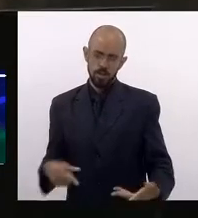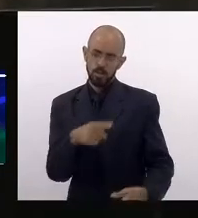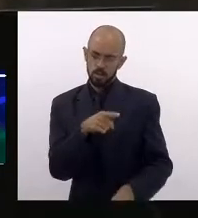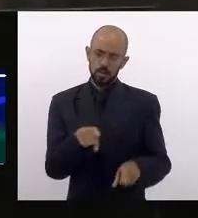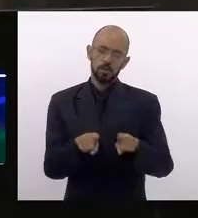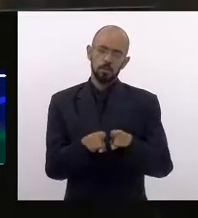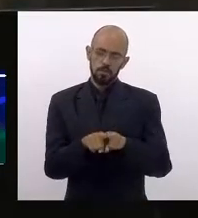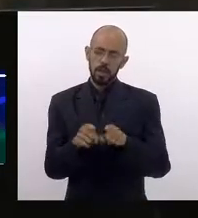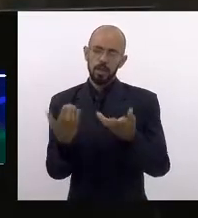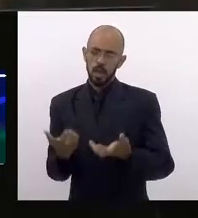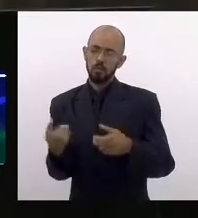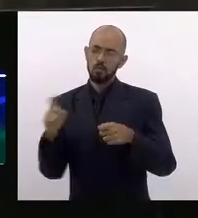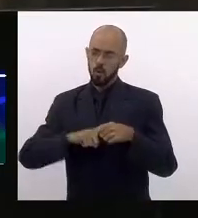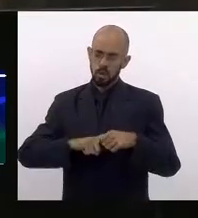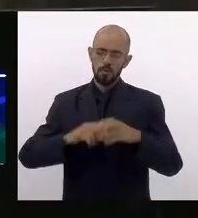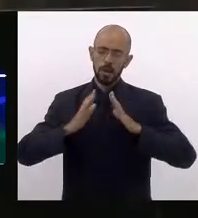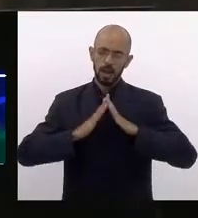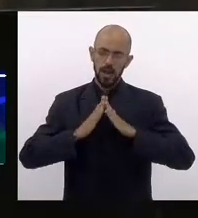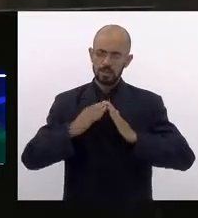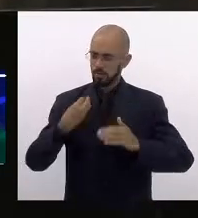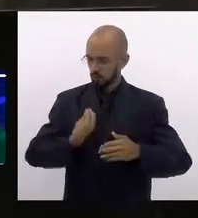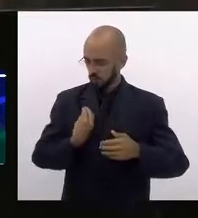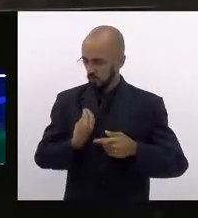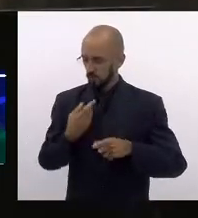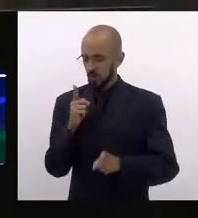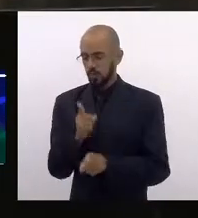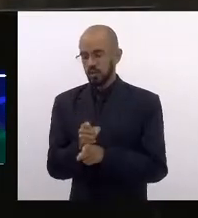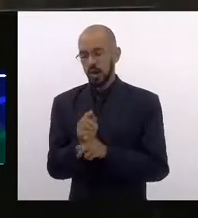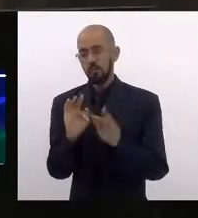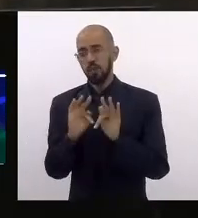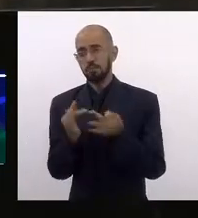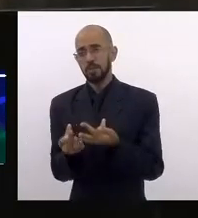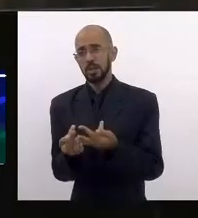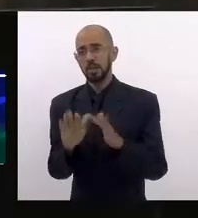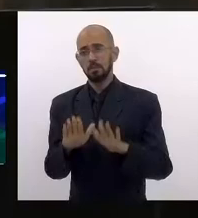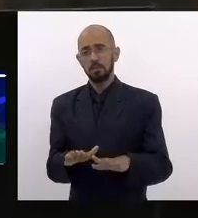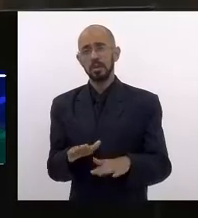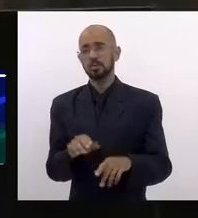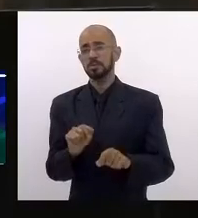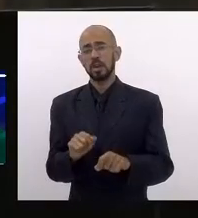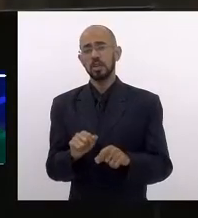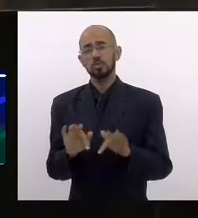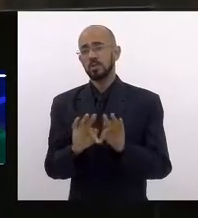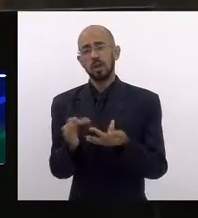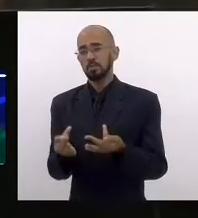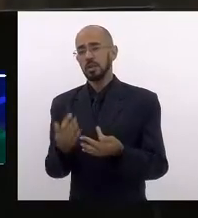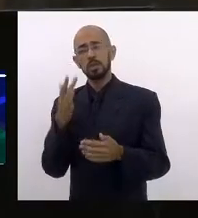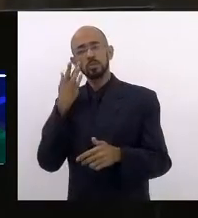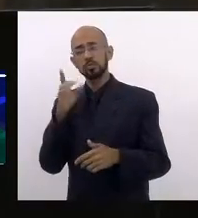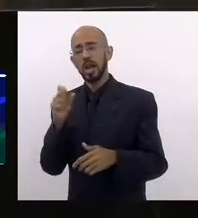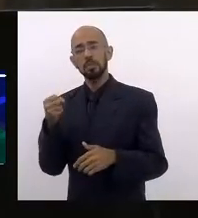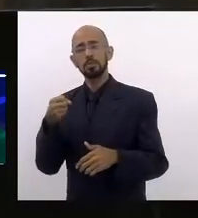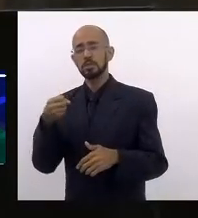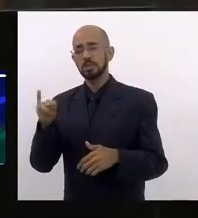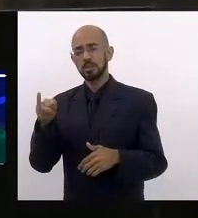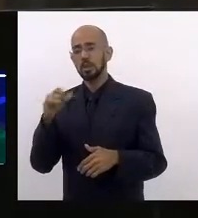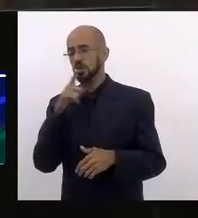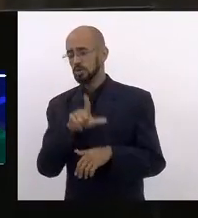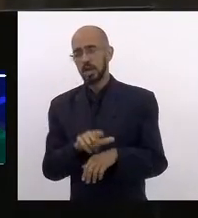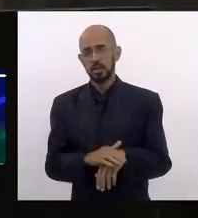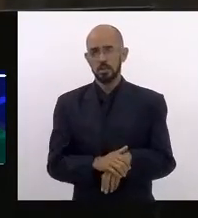quer voltar para casa vivo, encontrar a sua família, e a sua família não tem o respaldo do Estado, porque o